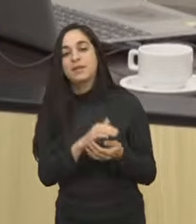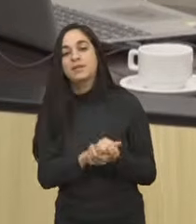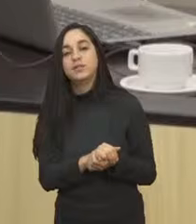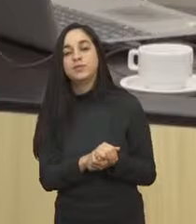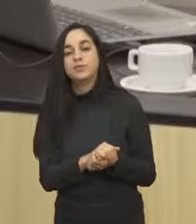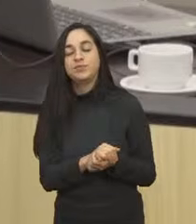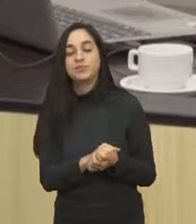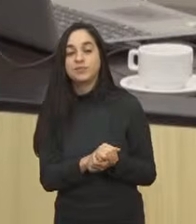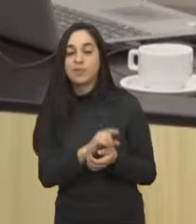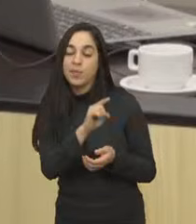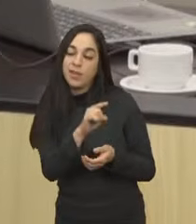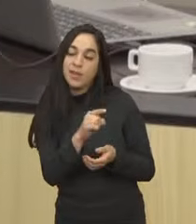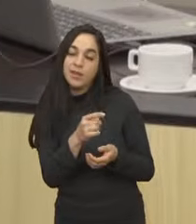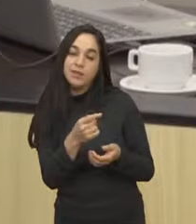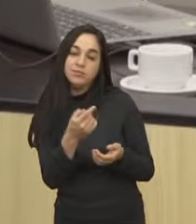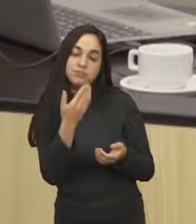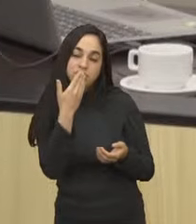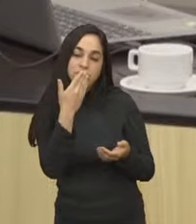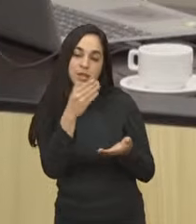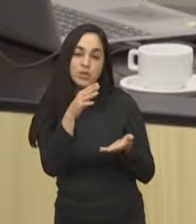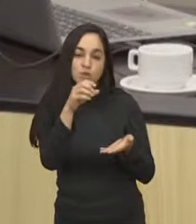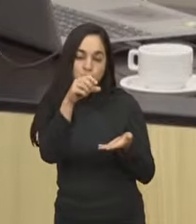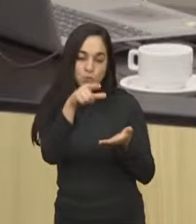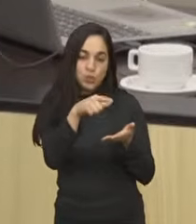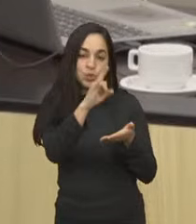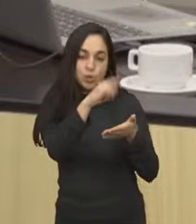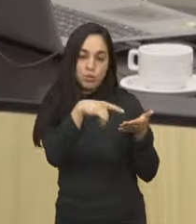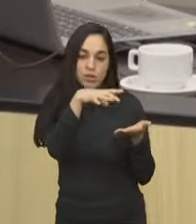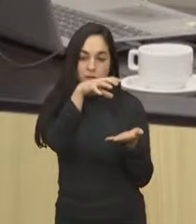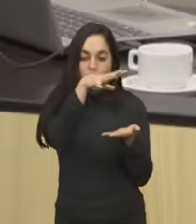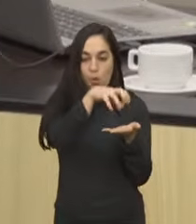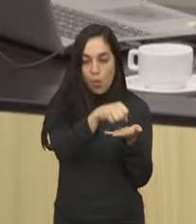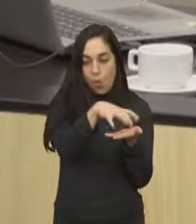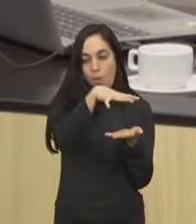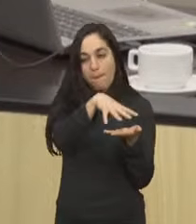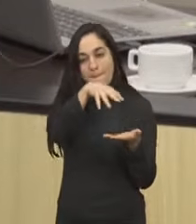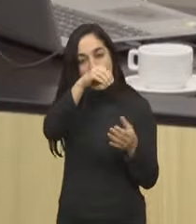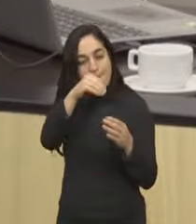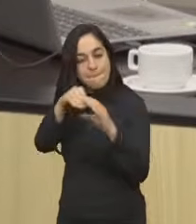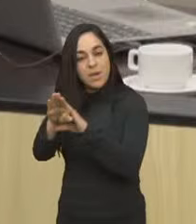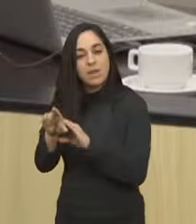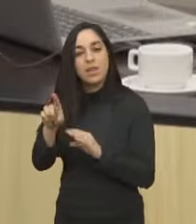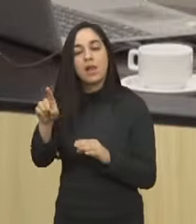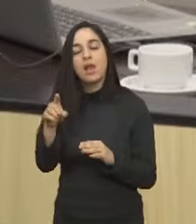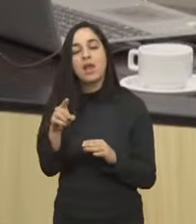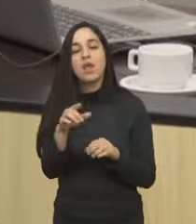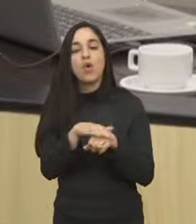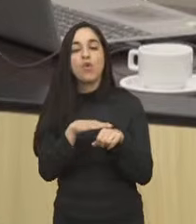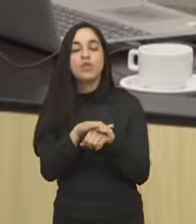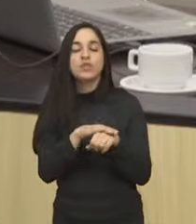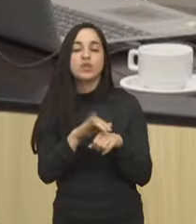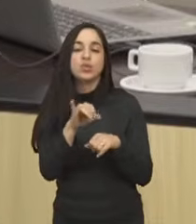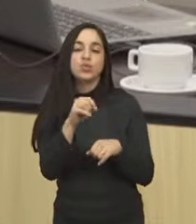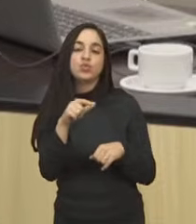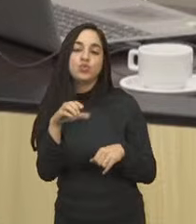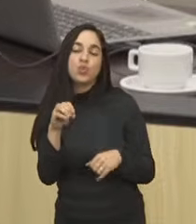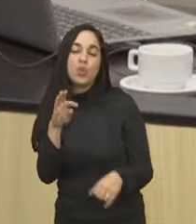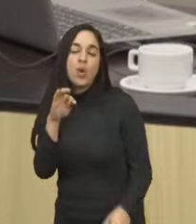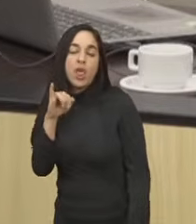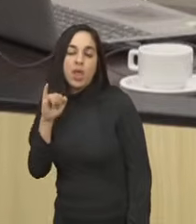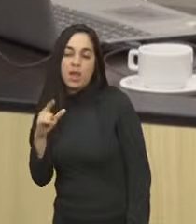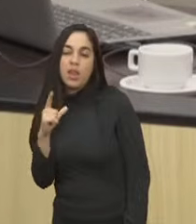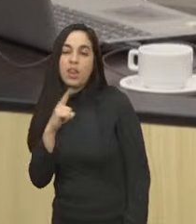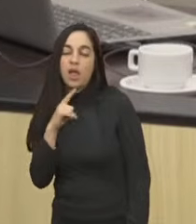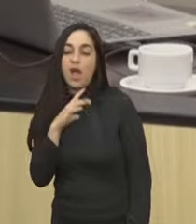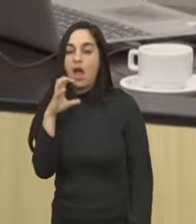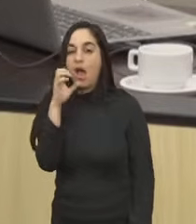digitalização, está num processo. Eu conversei recentemente com o João, que é o responsável pelo TI, para que a gente possa ter a agilidade